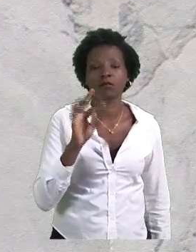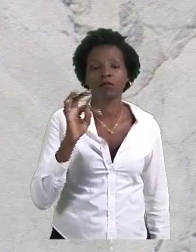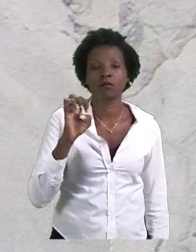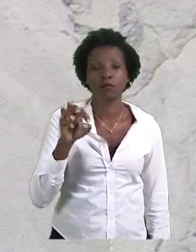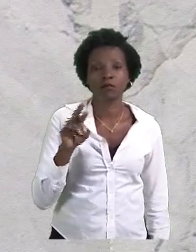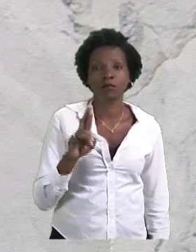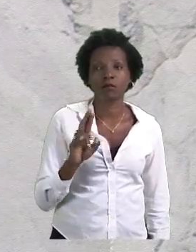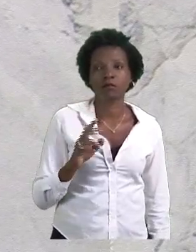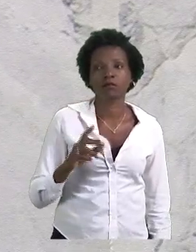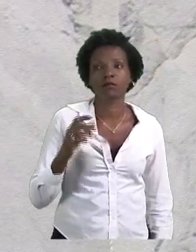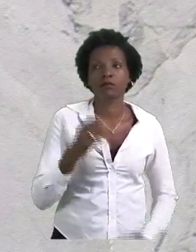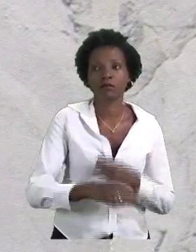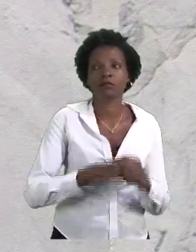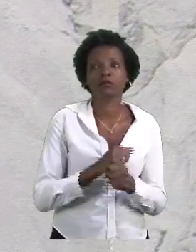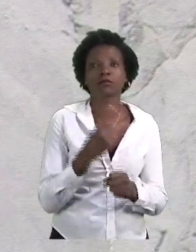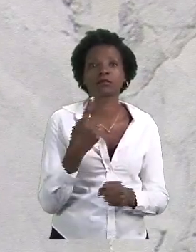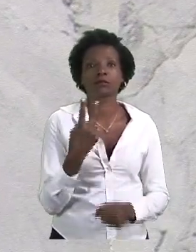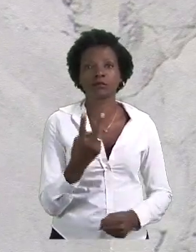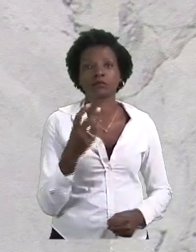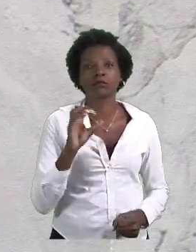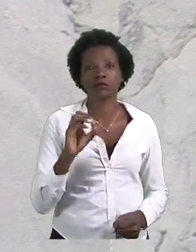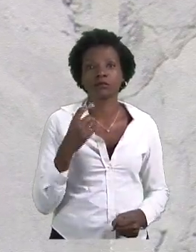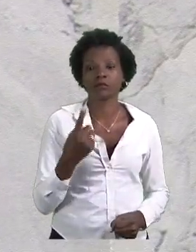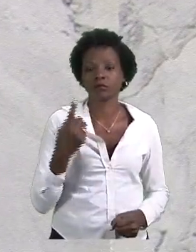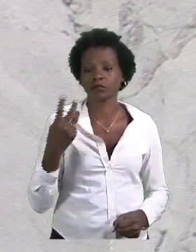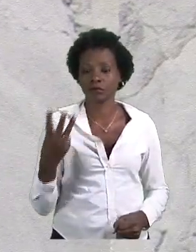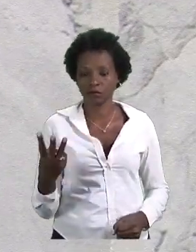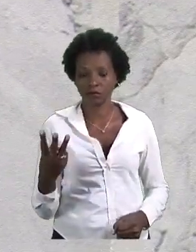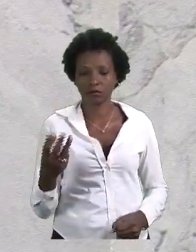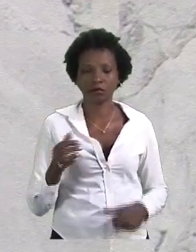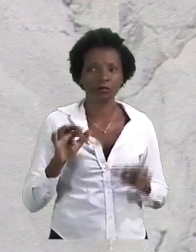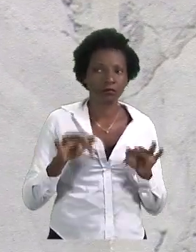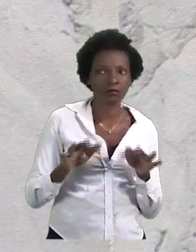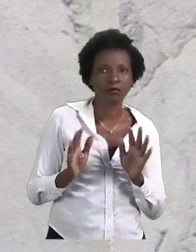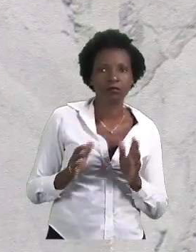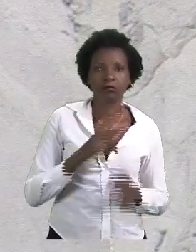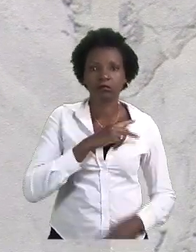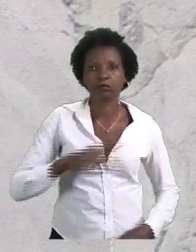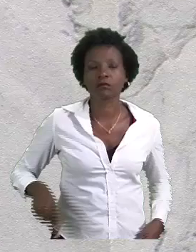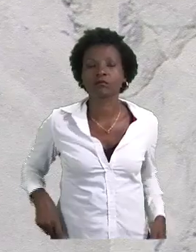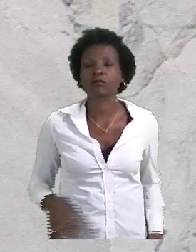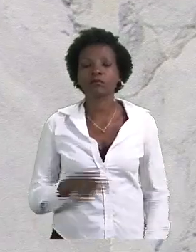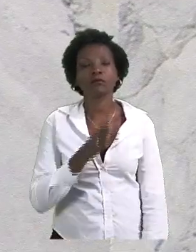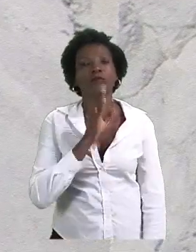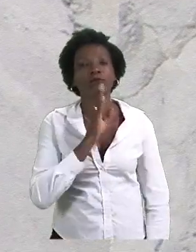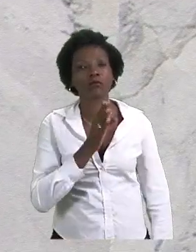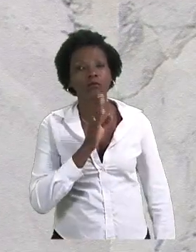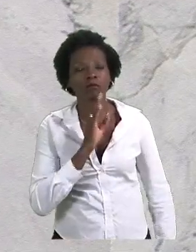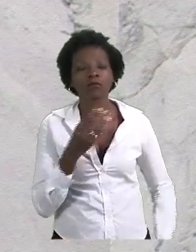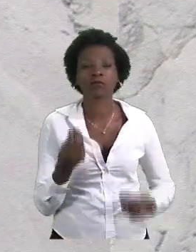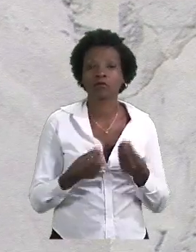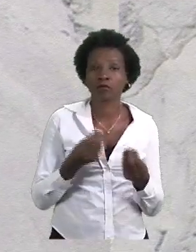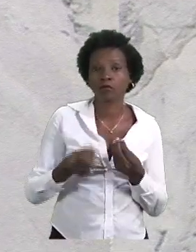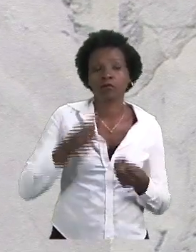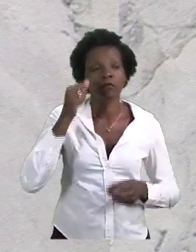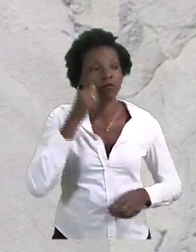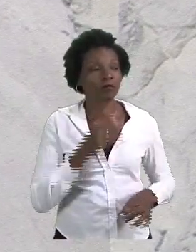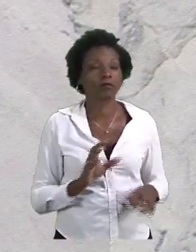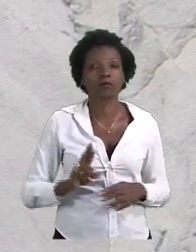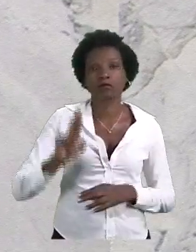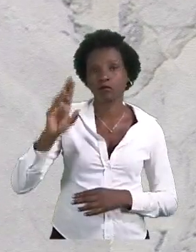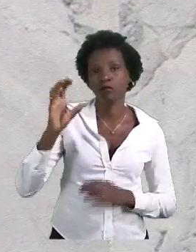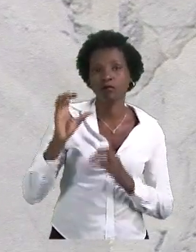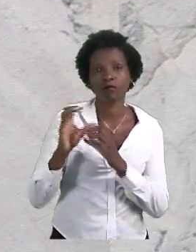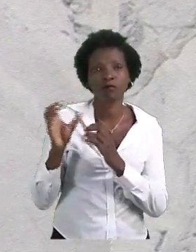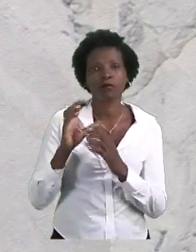rotina de uma coordenadora dos sem-tetos, só para prosseguir, para fechar, senhora presidente, ao conhecer a rotina de uma coordenadora dos sem-tetos de